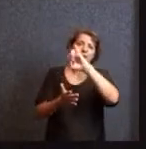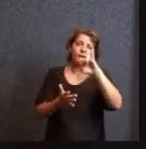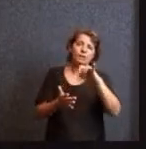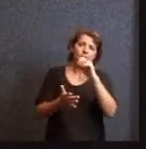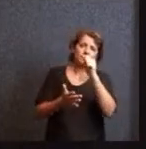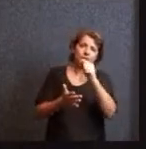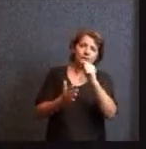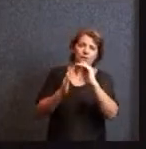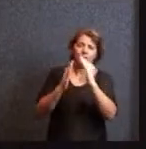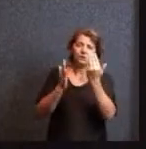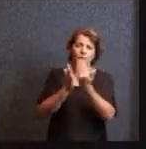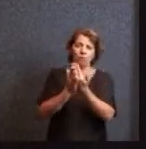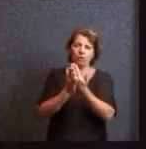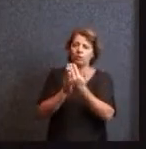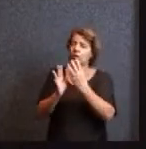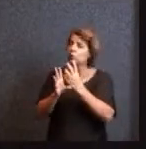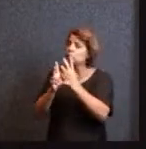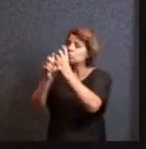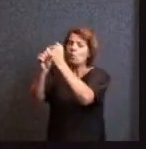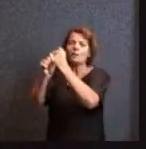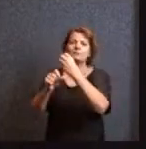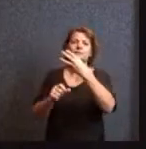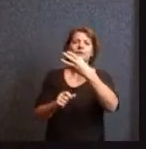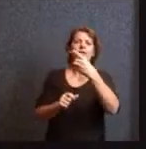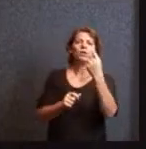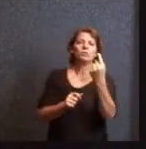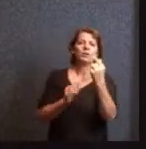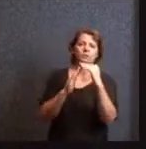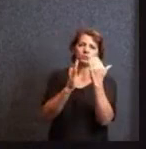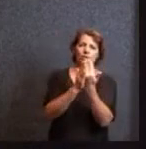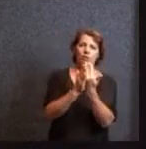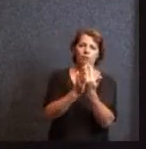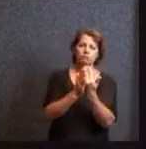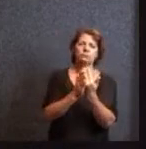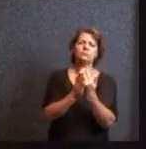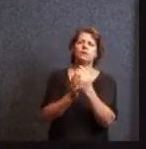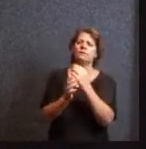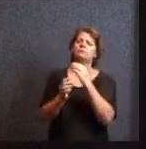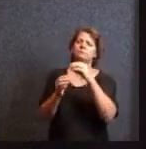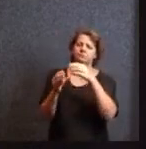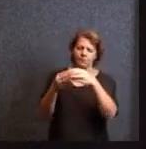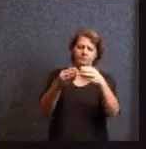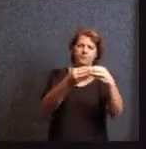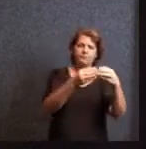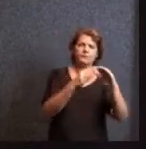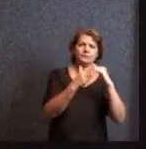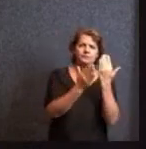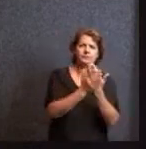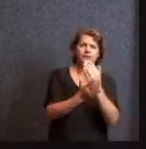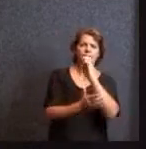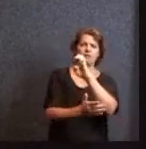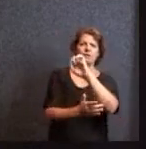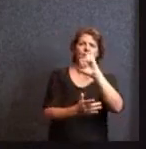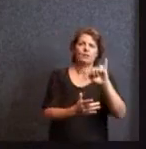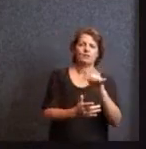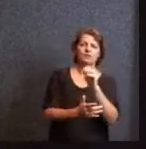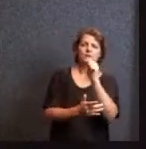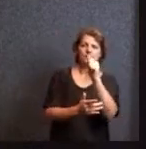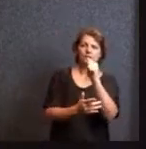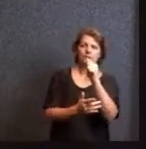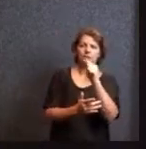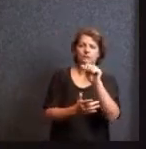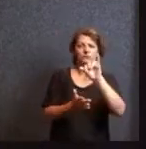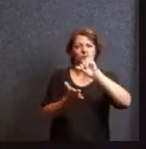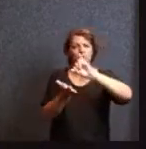são 31 unidades escolares que têm EJA, 11 nos distritos e o restante aqui na cidade, no centro, elas